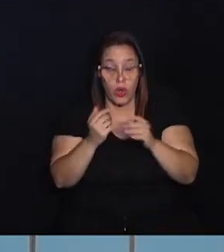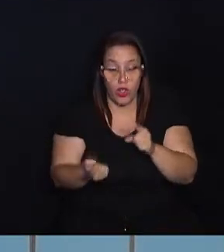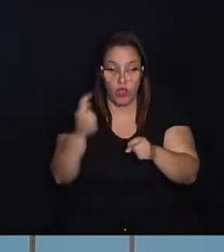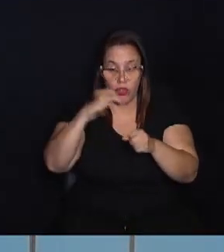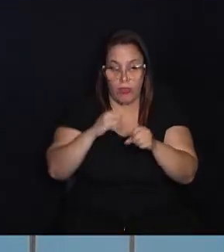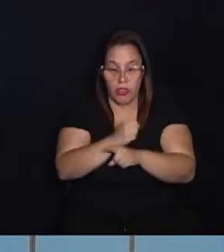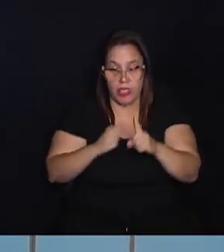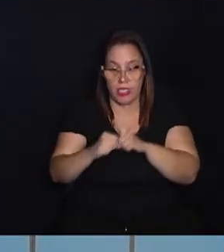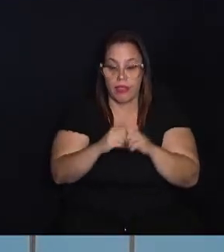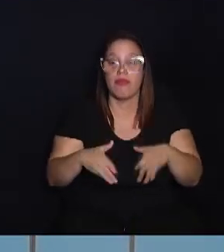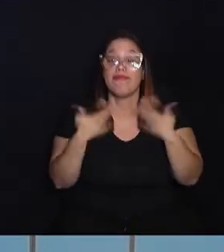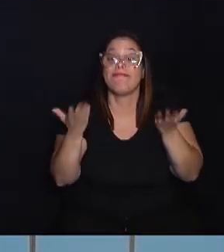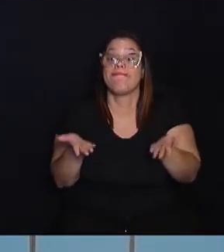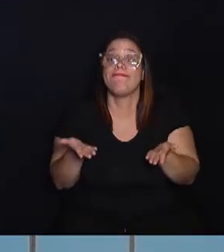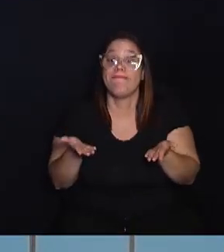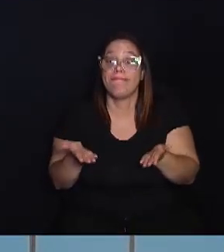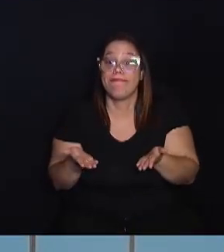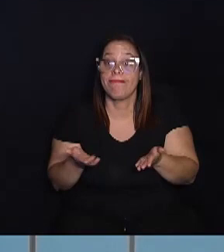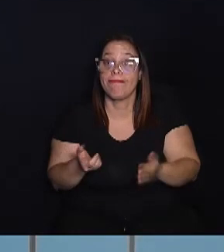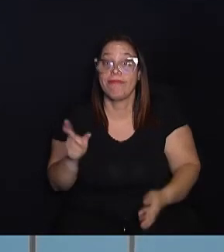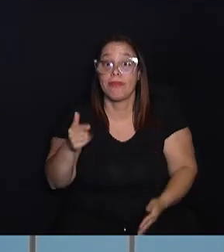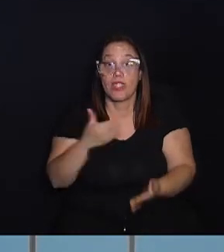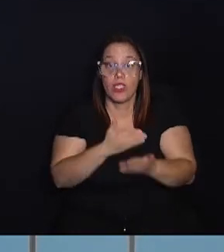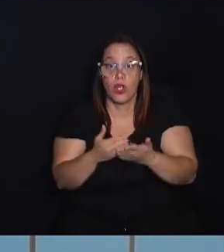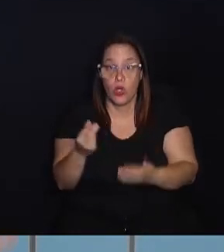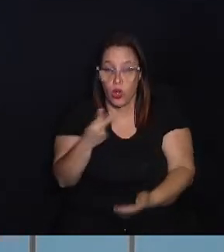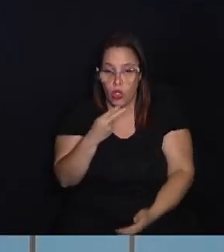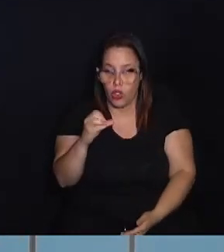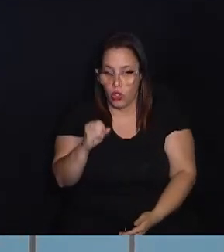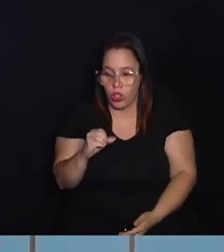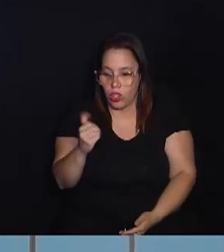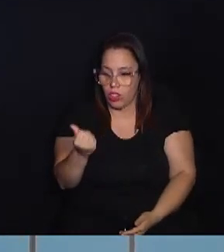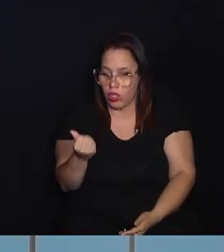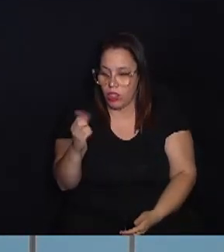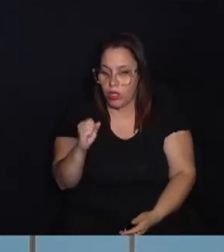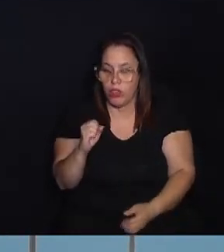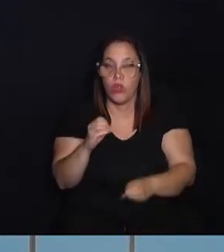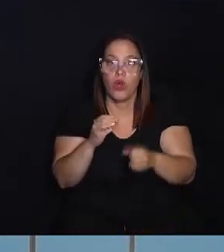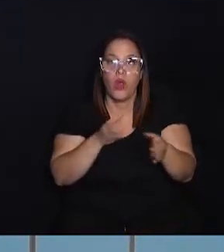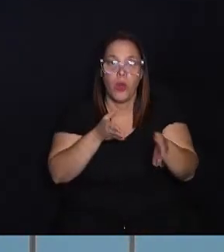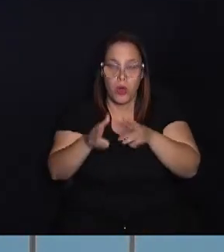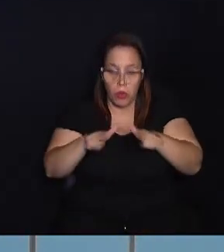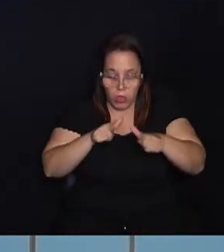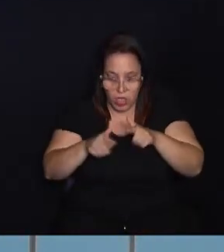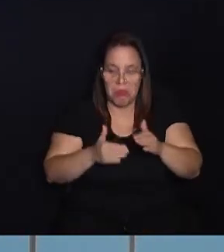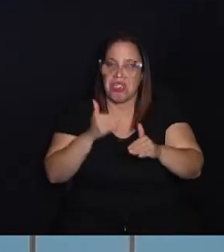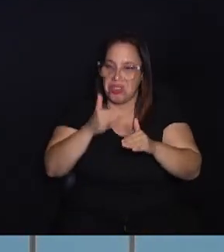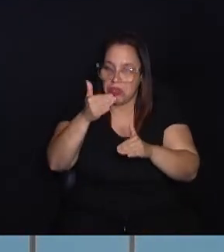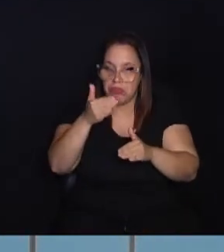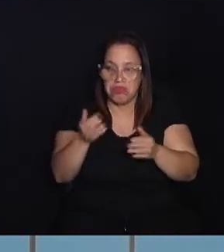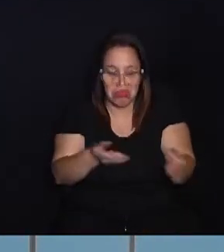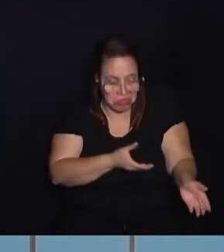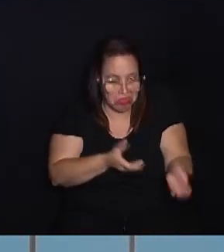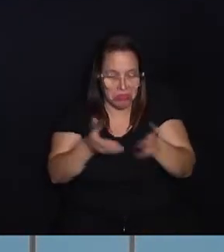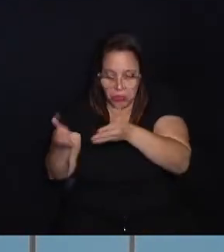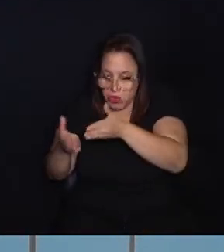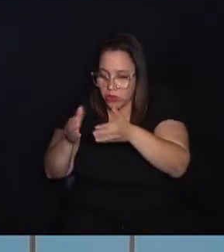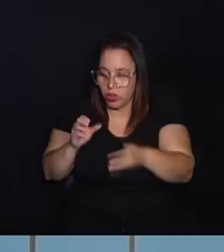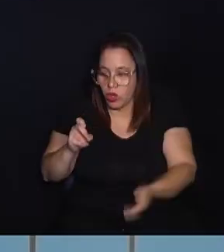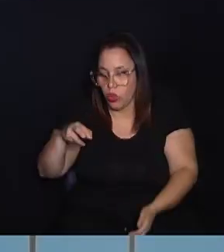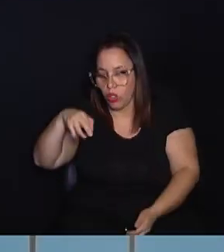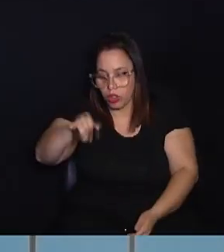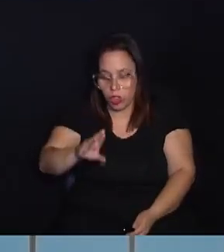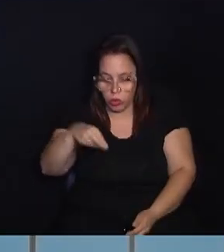social. E isso começou em 2018, eu participei do grupo de trabalho, levei algumas pessoas para participar em Washington e